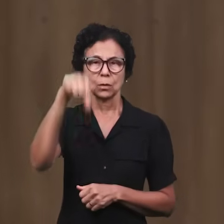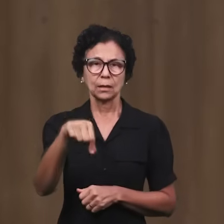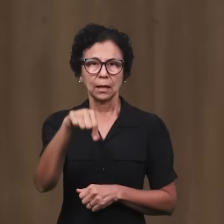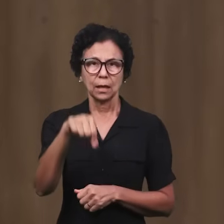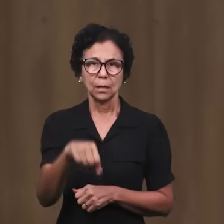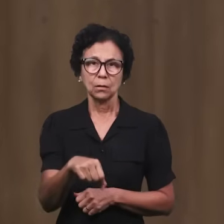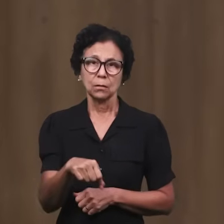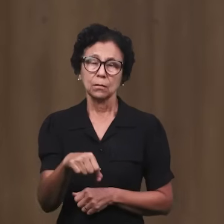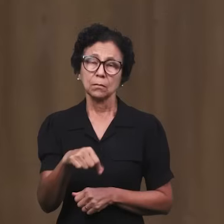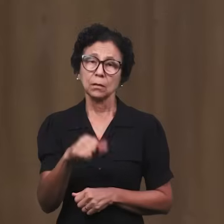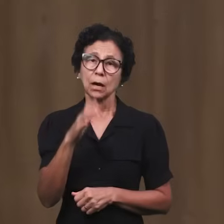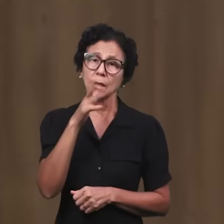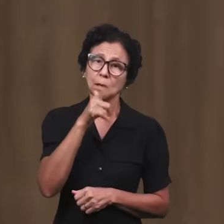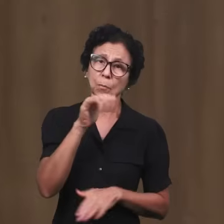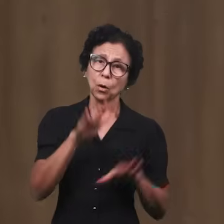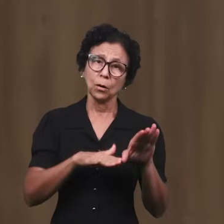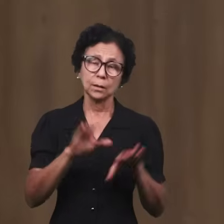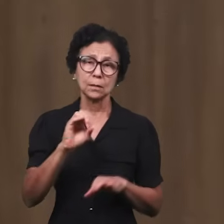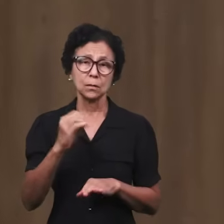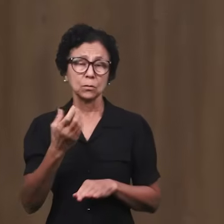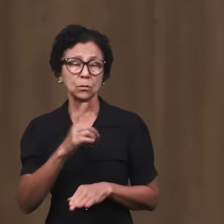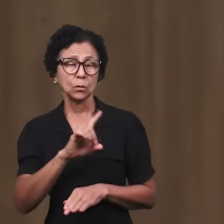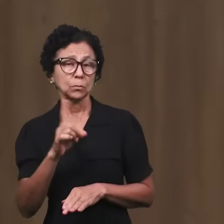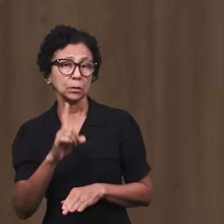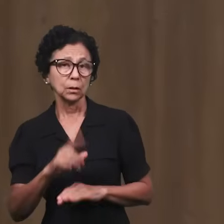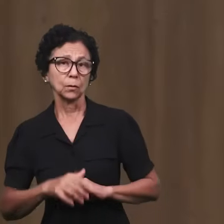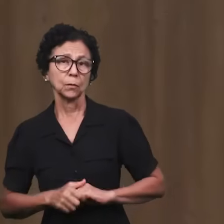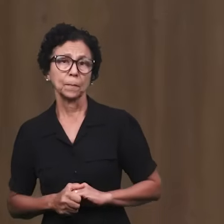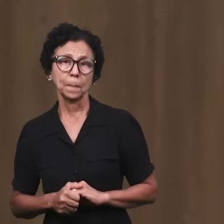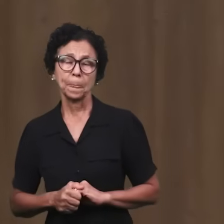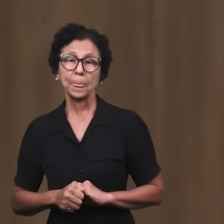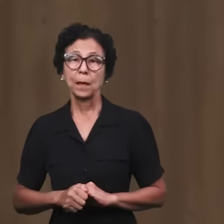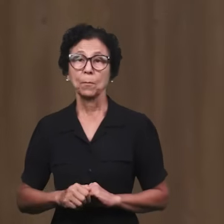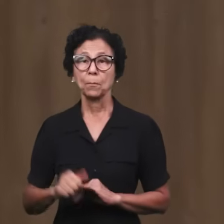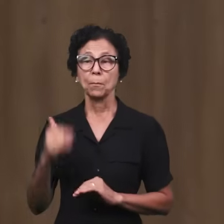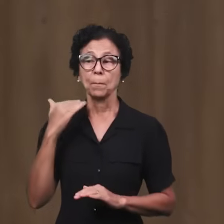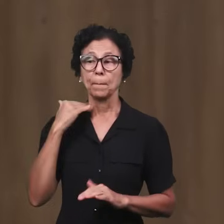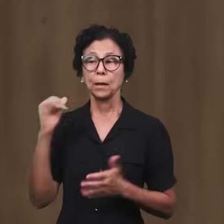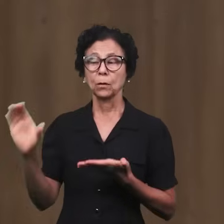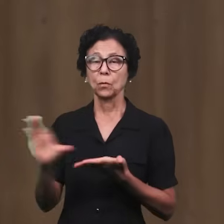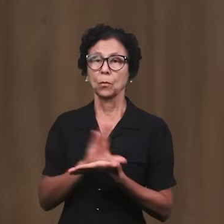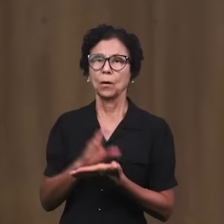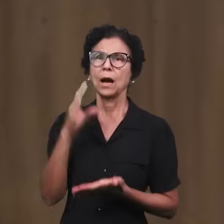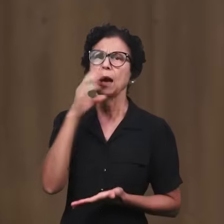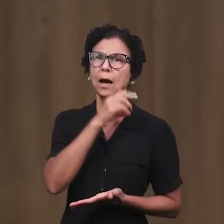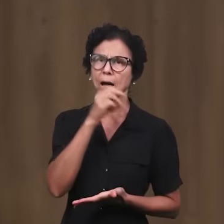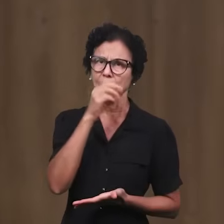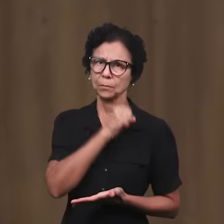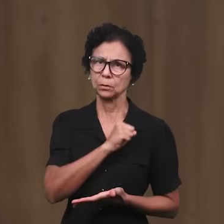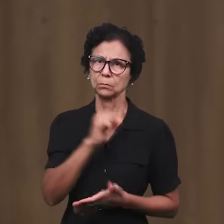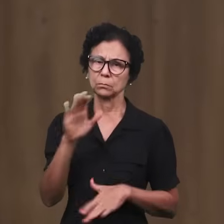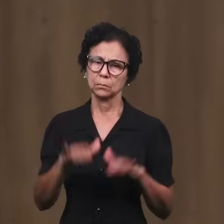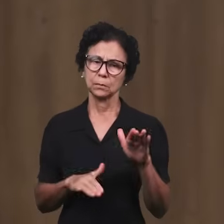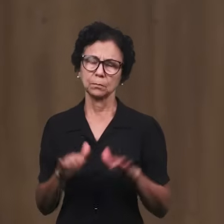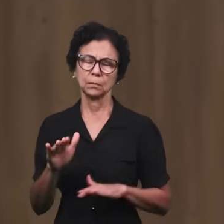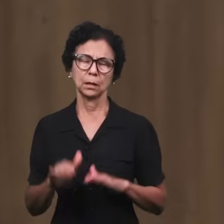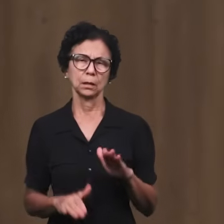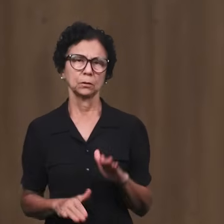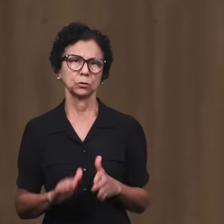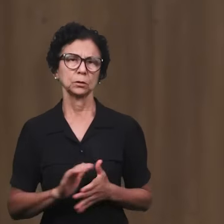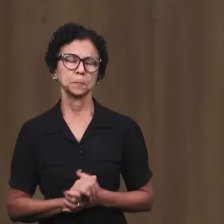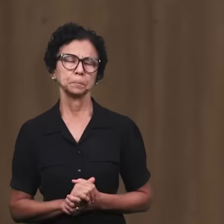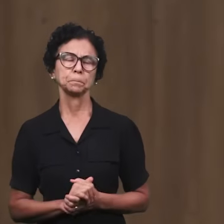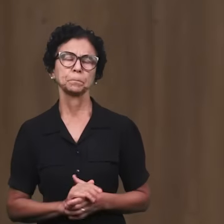aquilo. E o financiamento já é algo mais imediato. Então vai depender muito do seu planejamento de médio, né, e